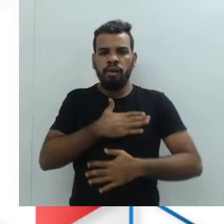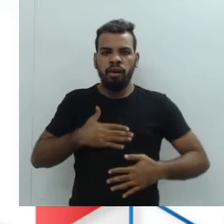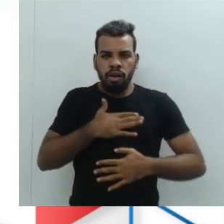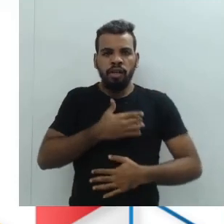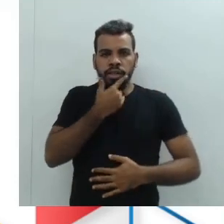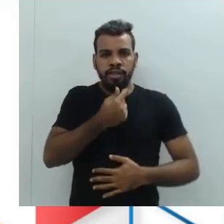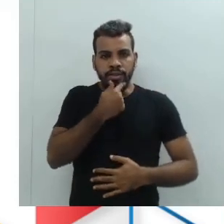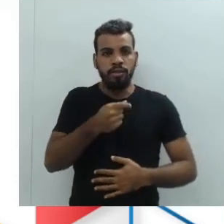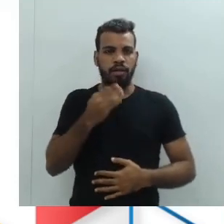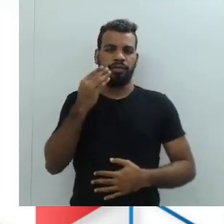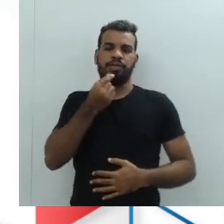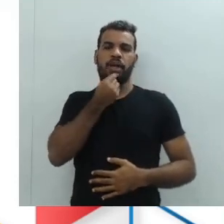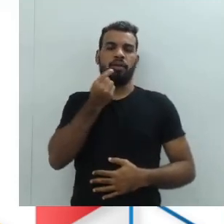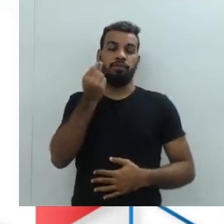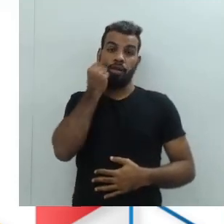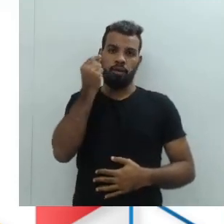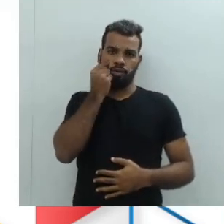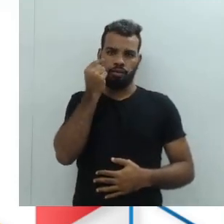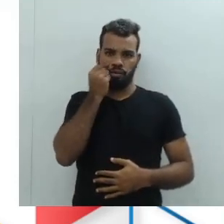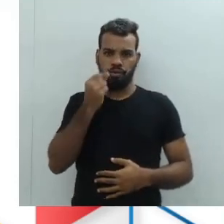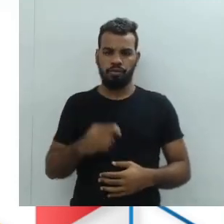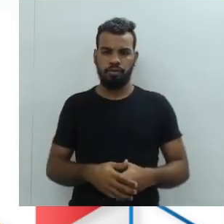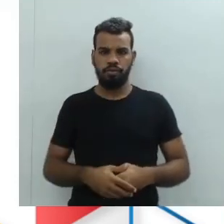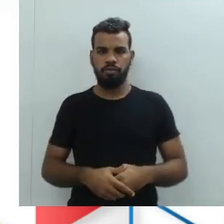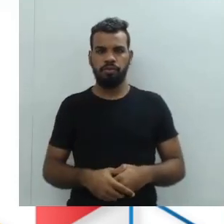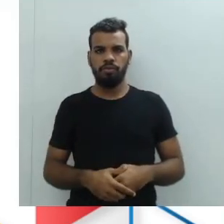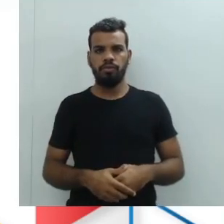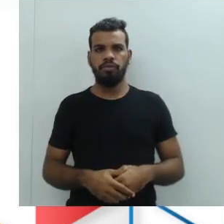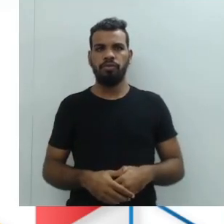meninos torcem pelo Náutico, que são 6.